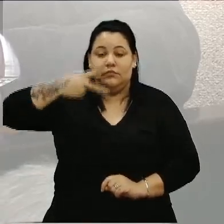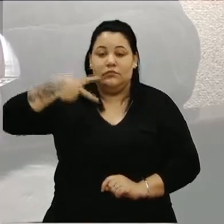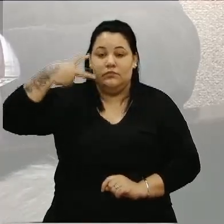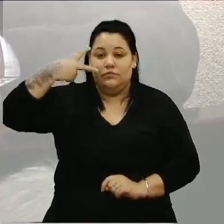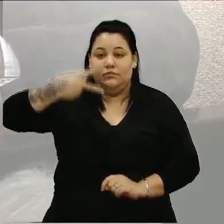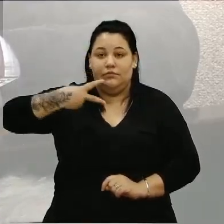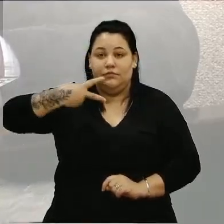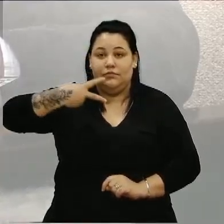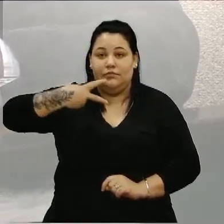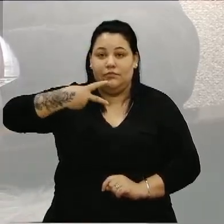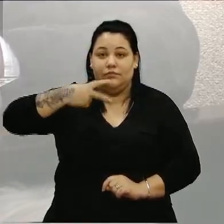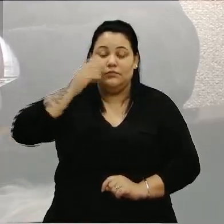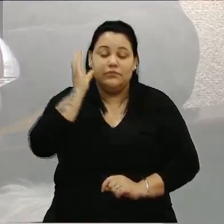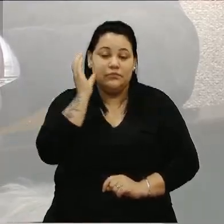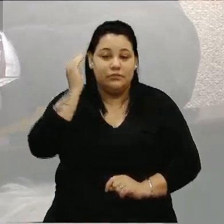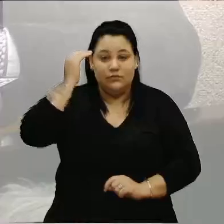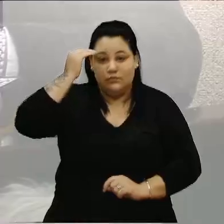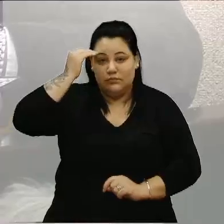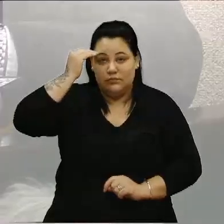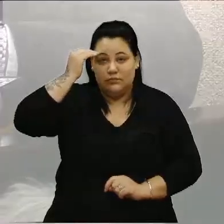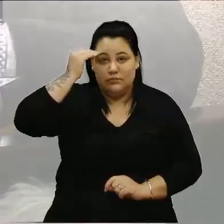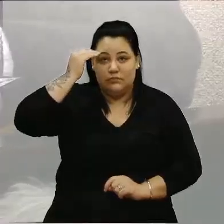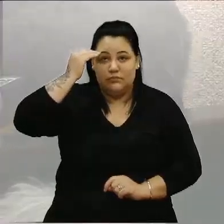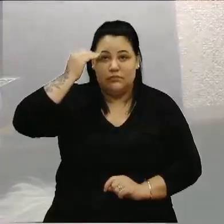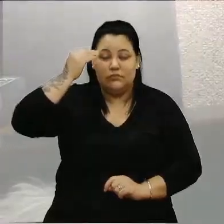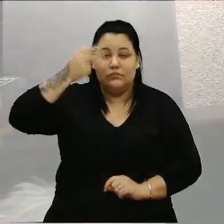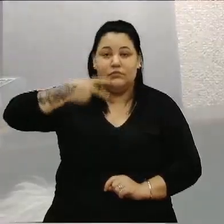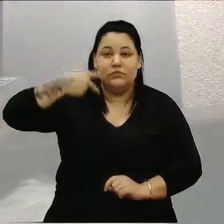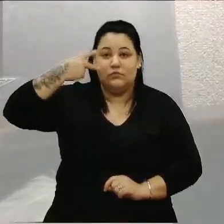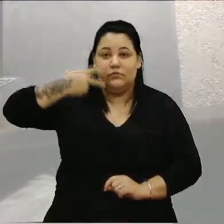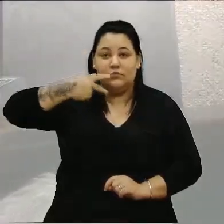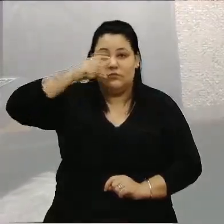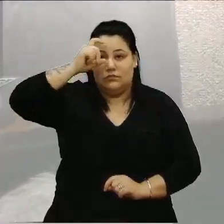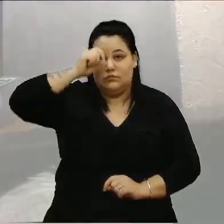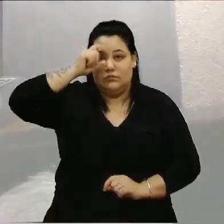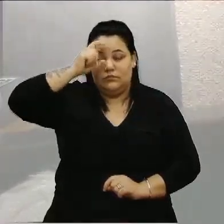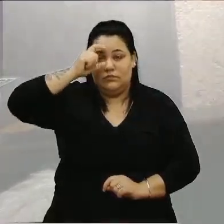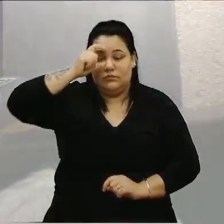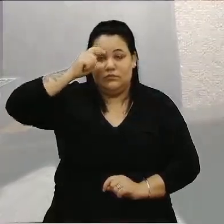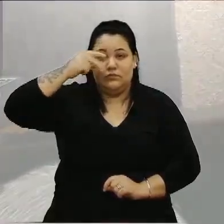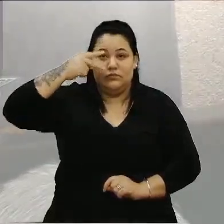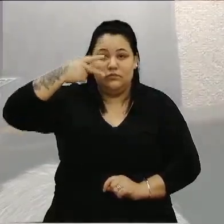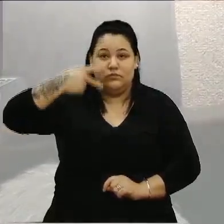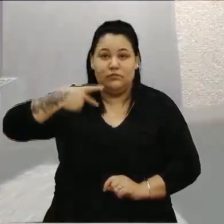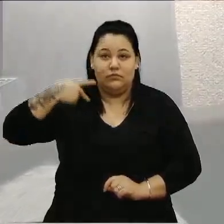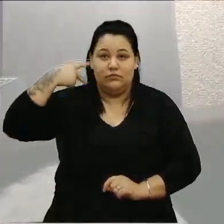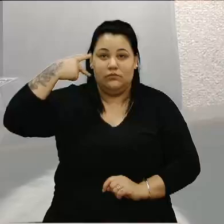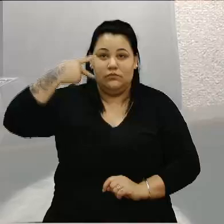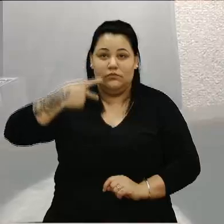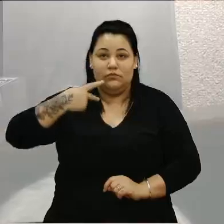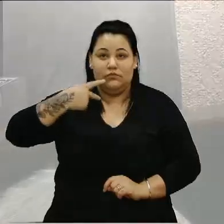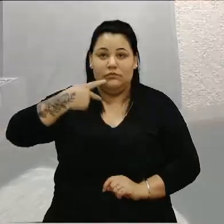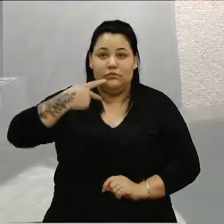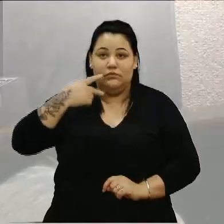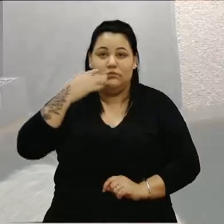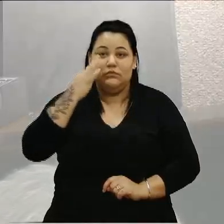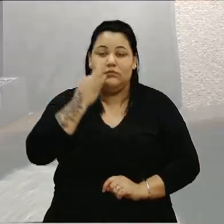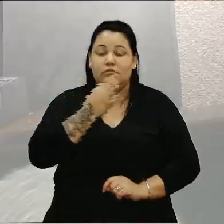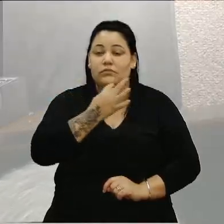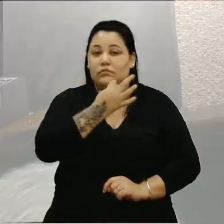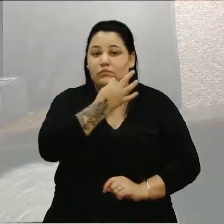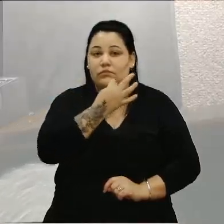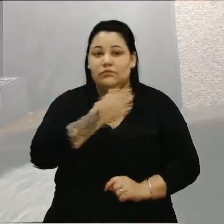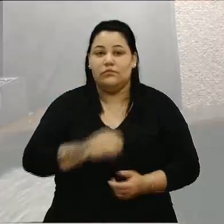vereador Felipe Gremelmaier, vereador Maurício Scalco e vereadora Tatiane